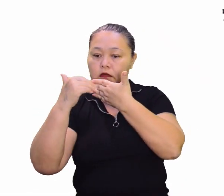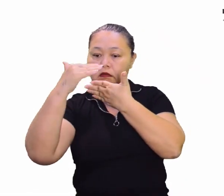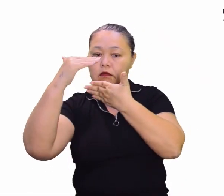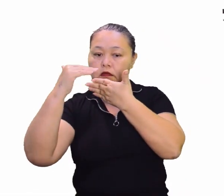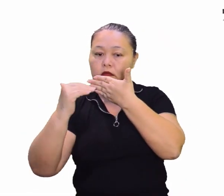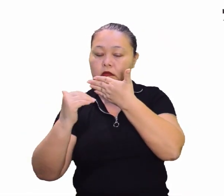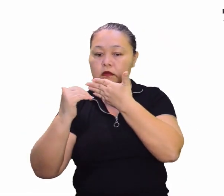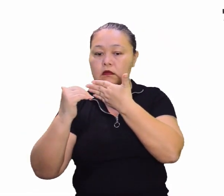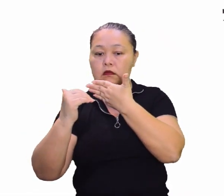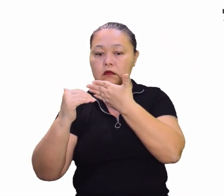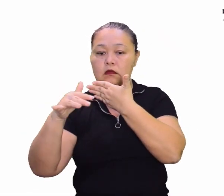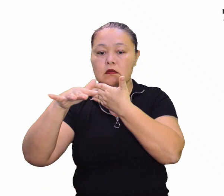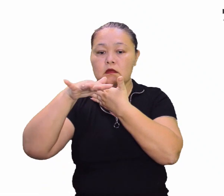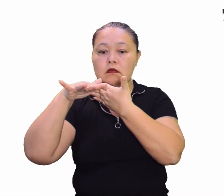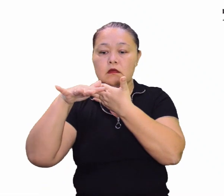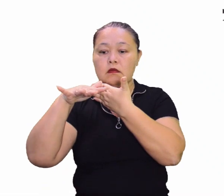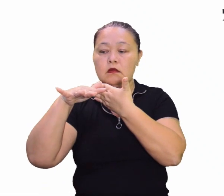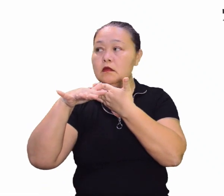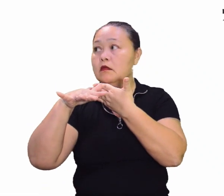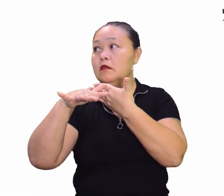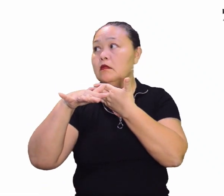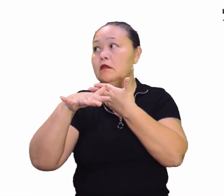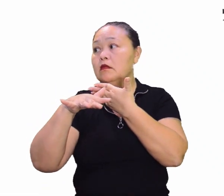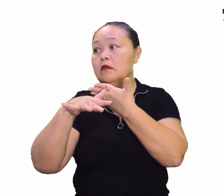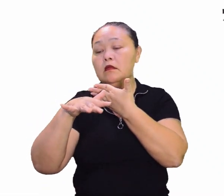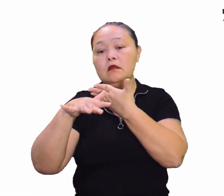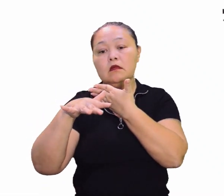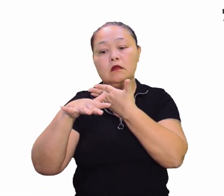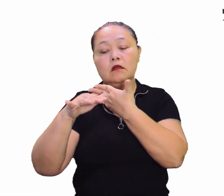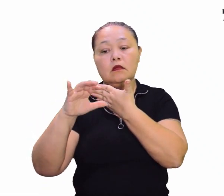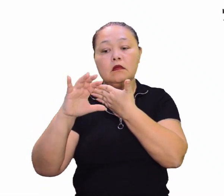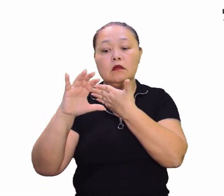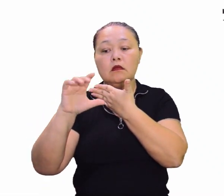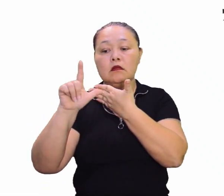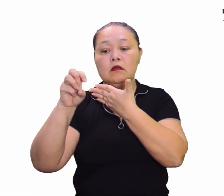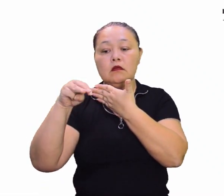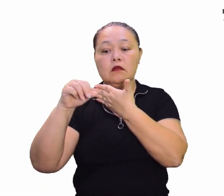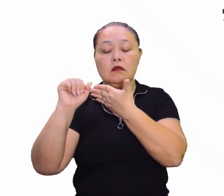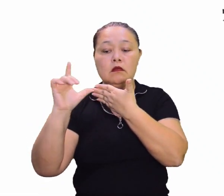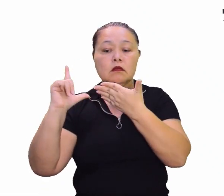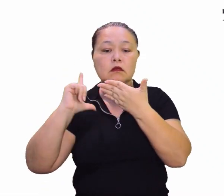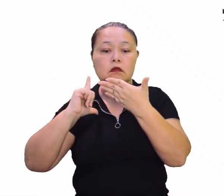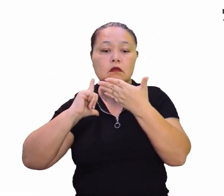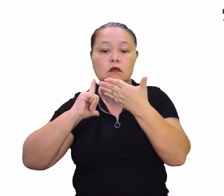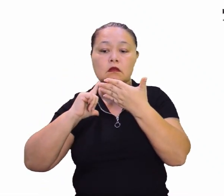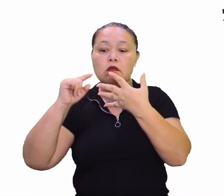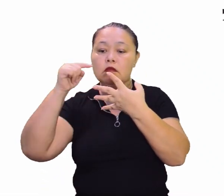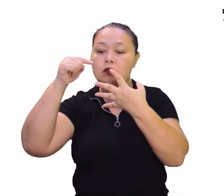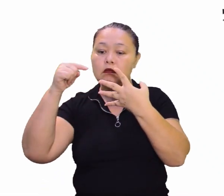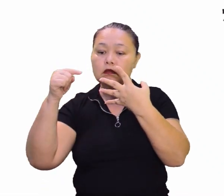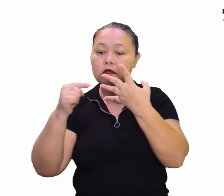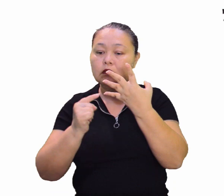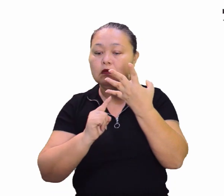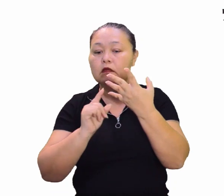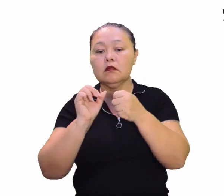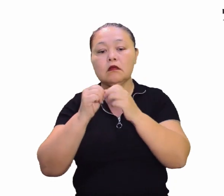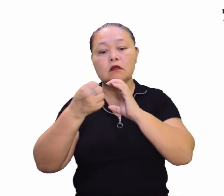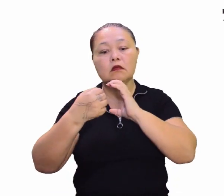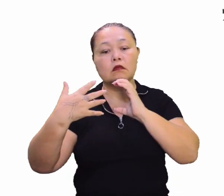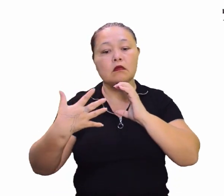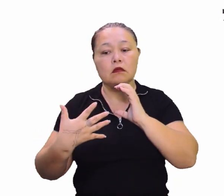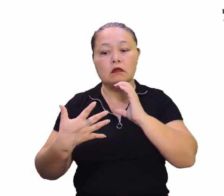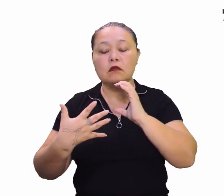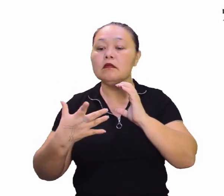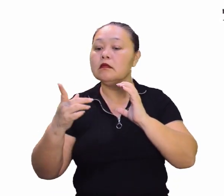região, uma região de clima temperado, onde tem a presença de 4 estações. E uma